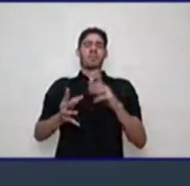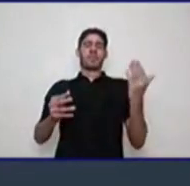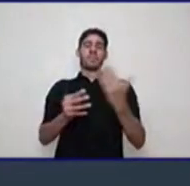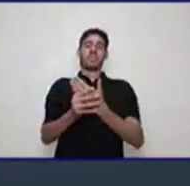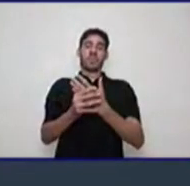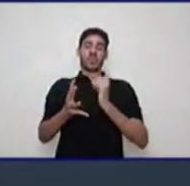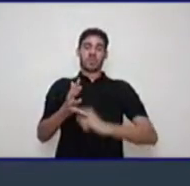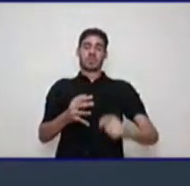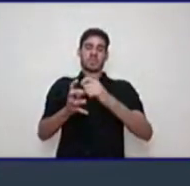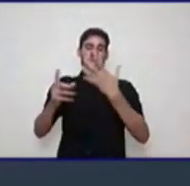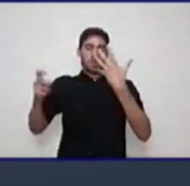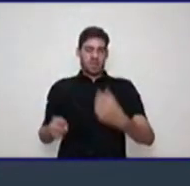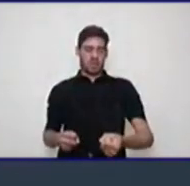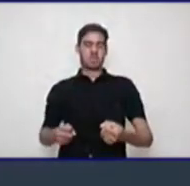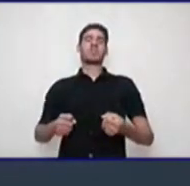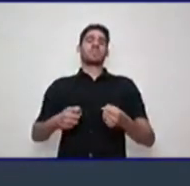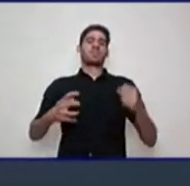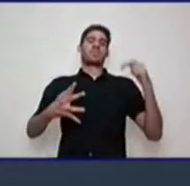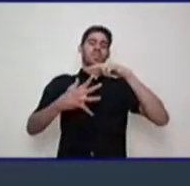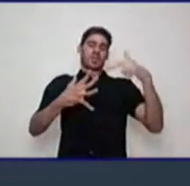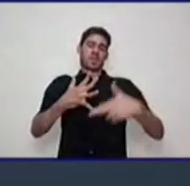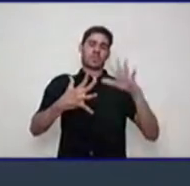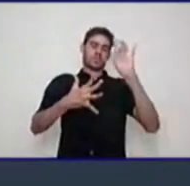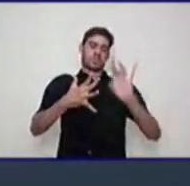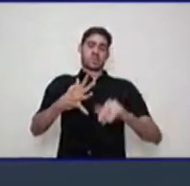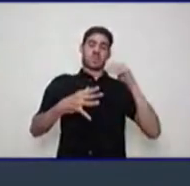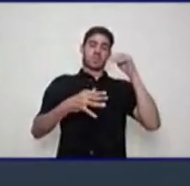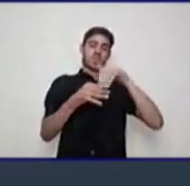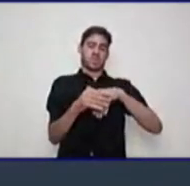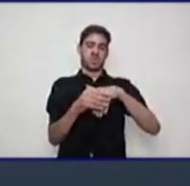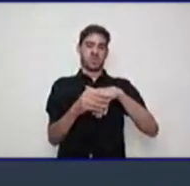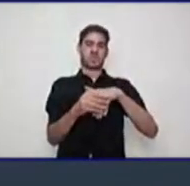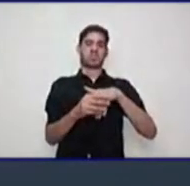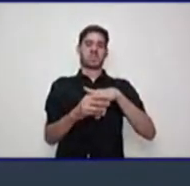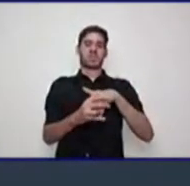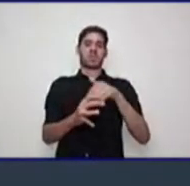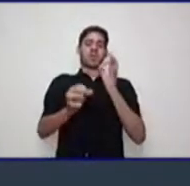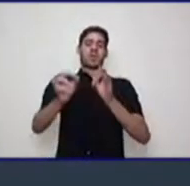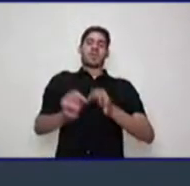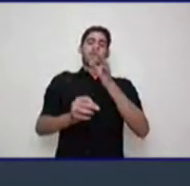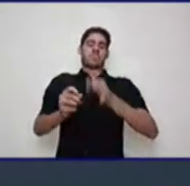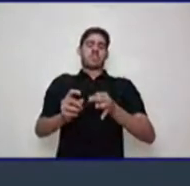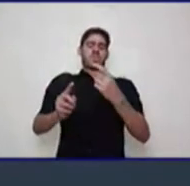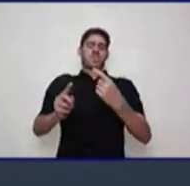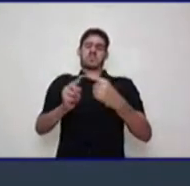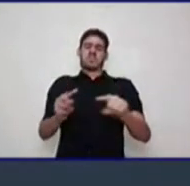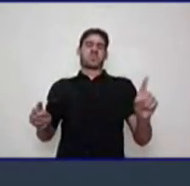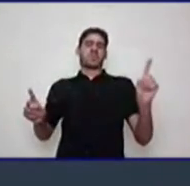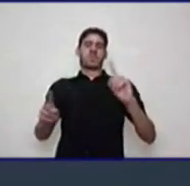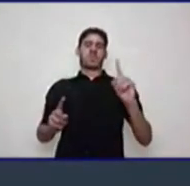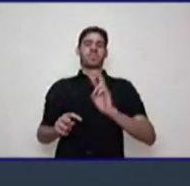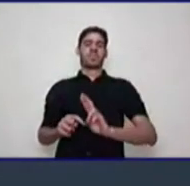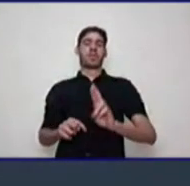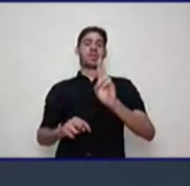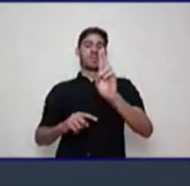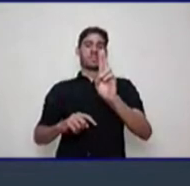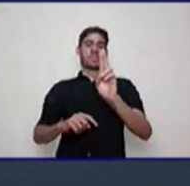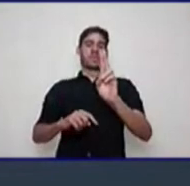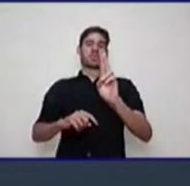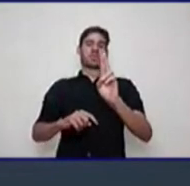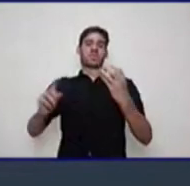deu provimento a recurso especial eleitoral para julgar improcedente a representação